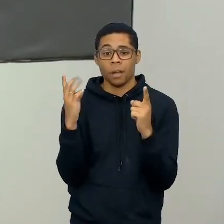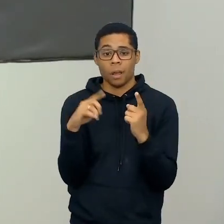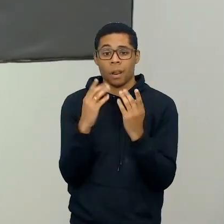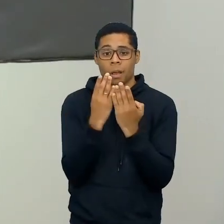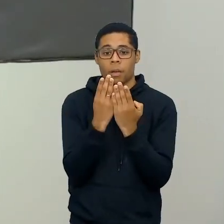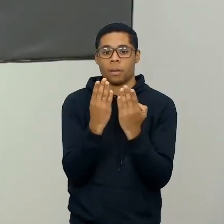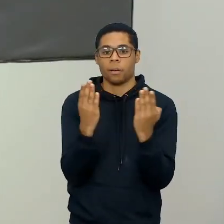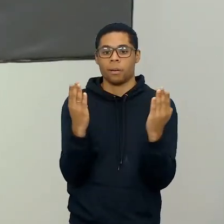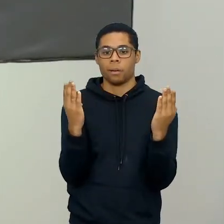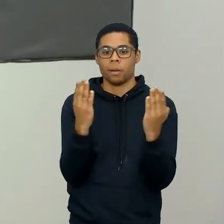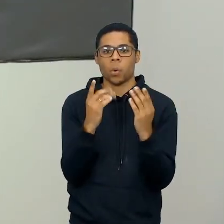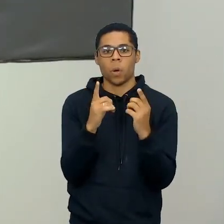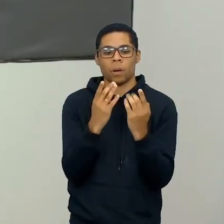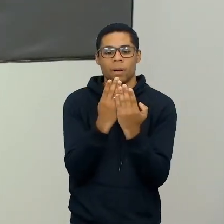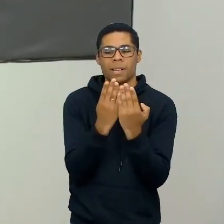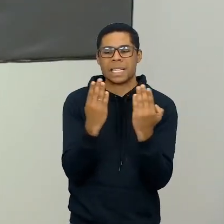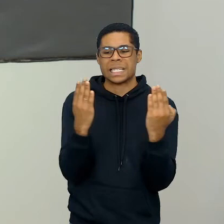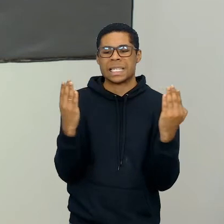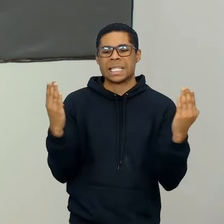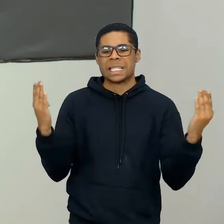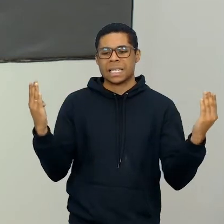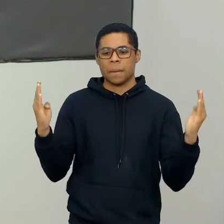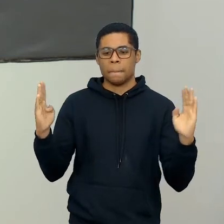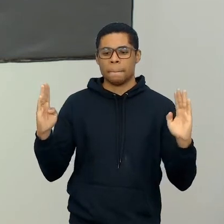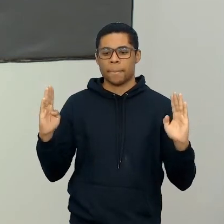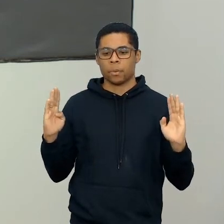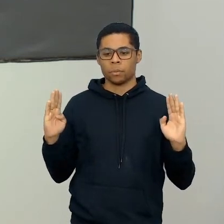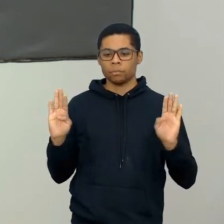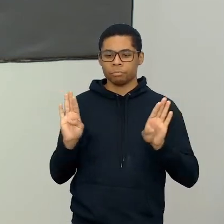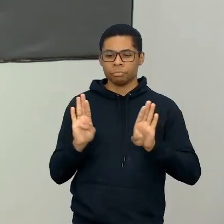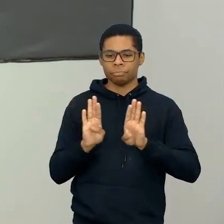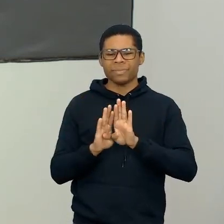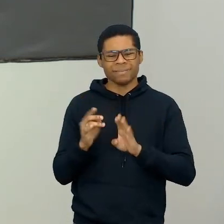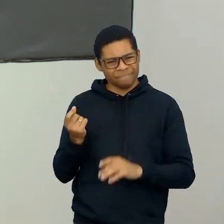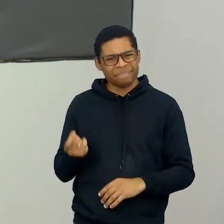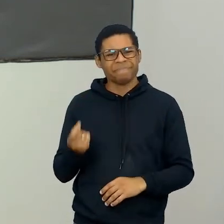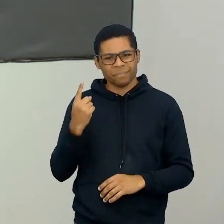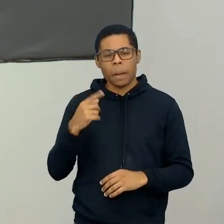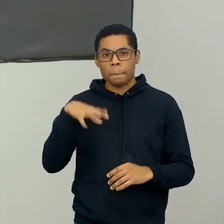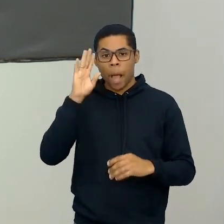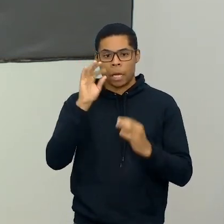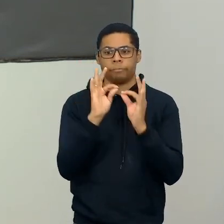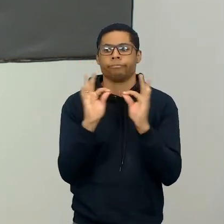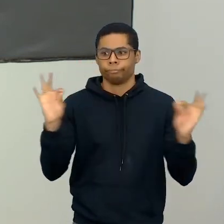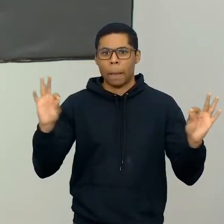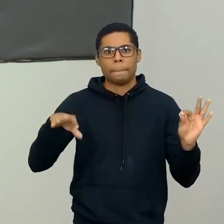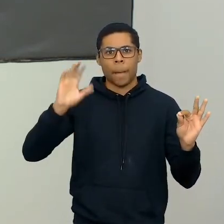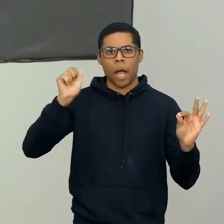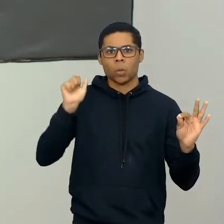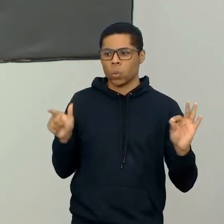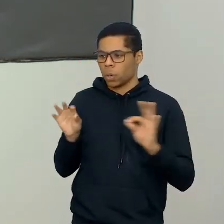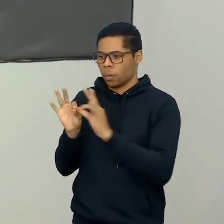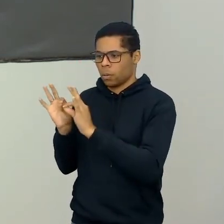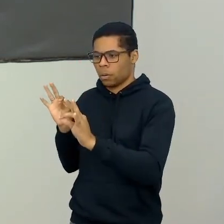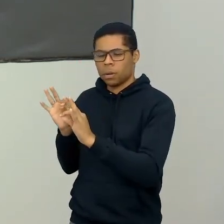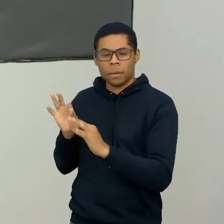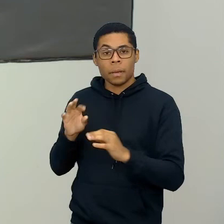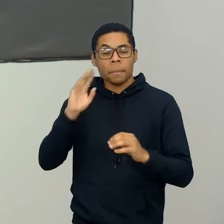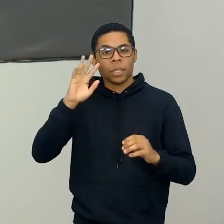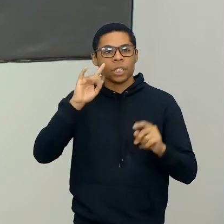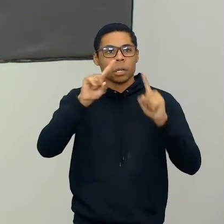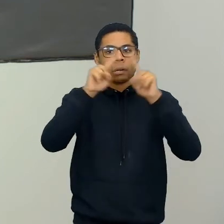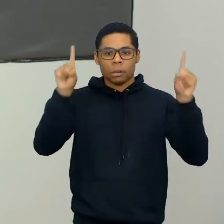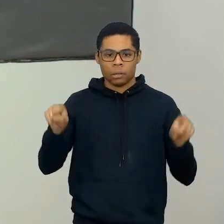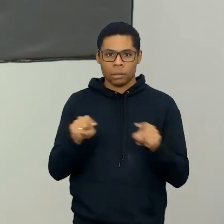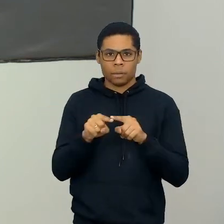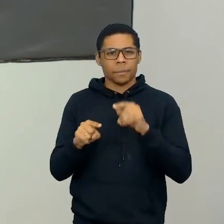retangular. Então, ficaria um tanto quanto meio que esquisito se a gente usasse ali uma janela quadradona, né? Não sei, na